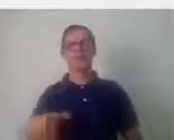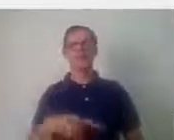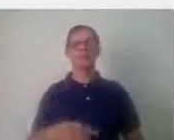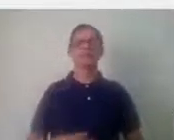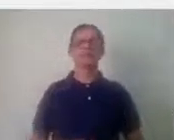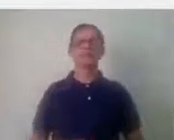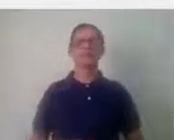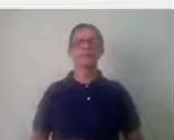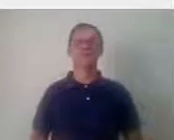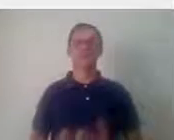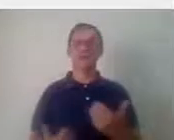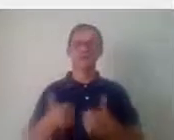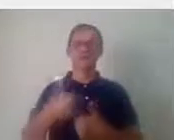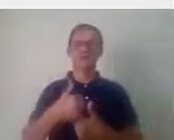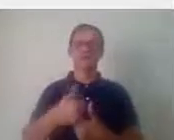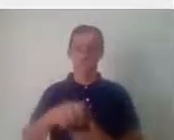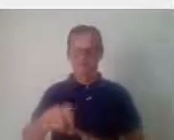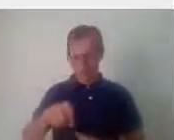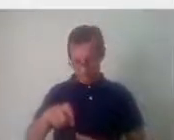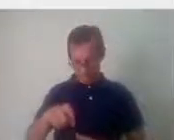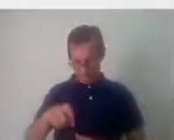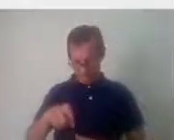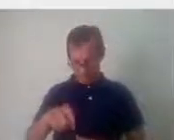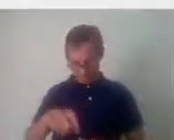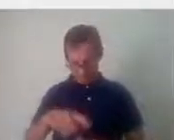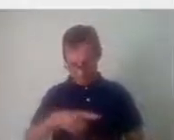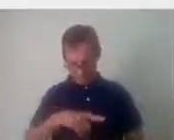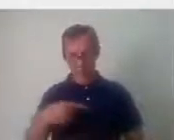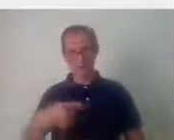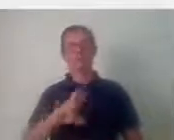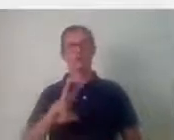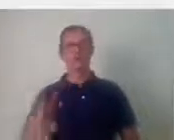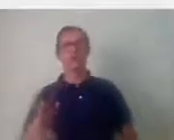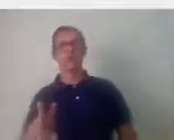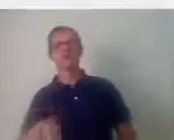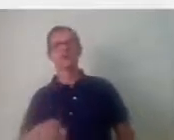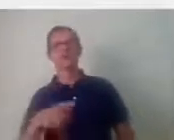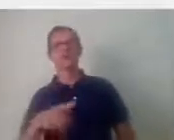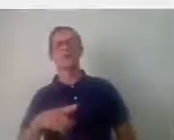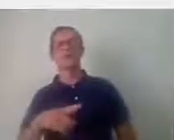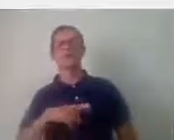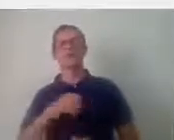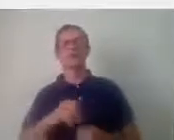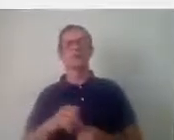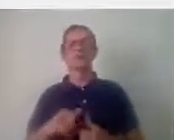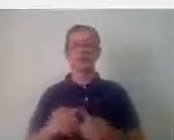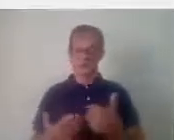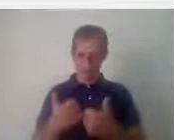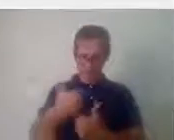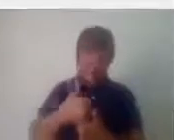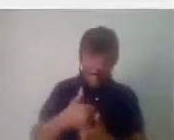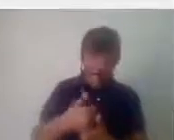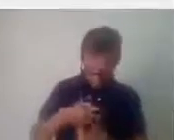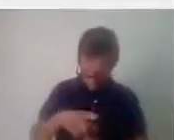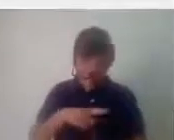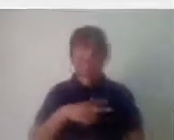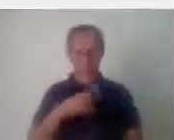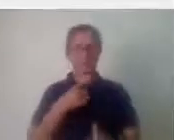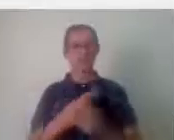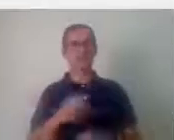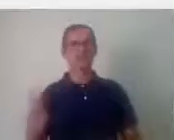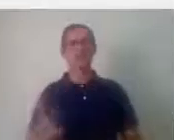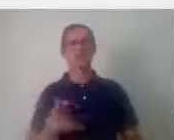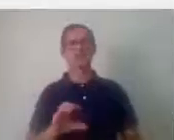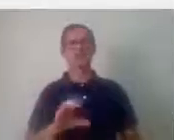menos a substituição do x, quando ele vale menos 2. Quando você fizer essa substituição, você vai encontrar o